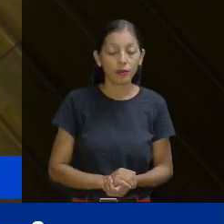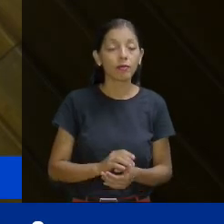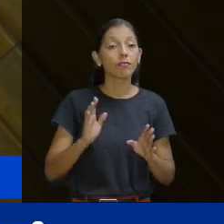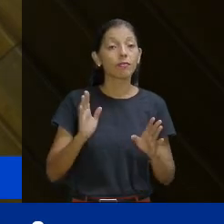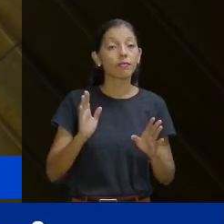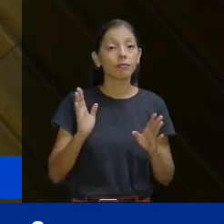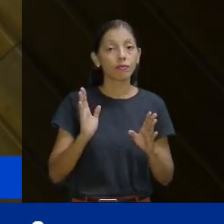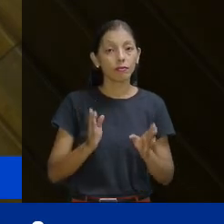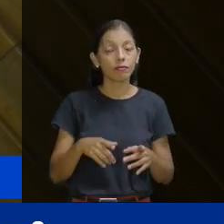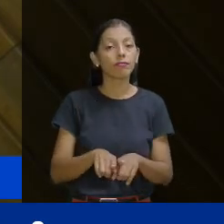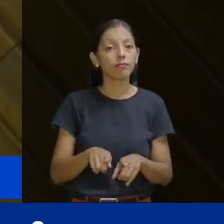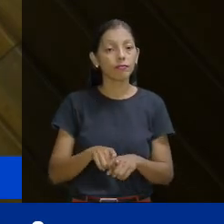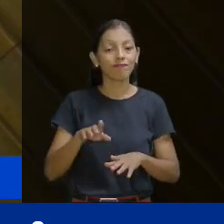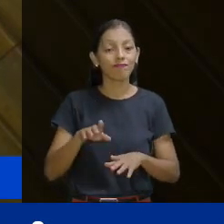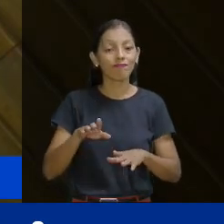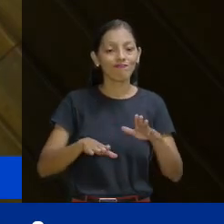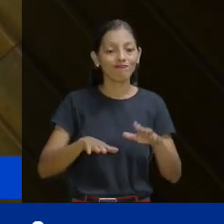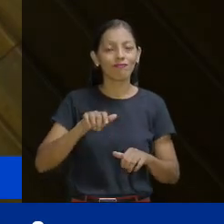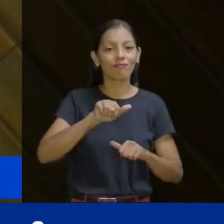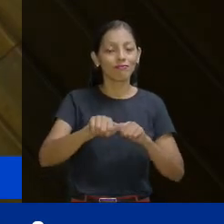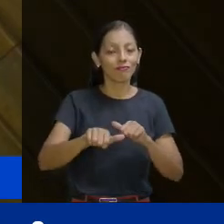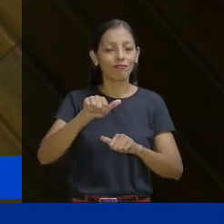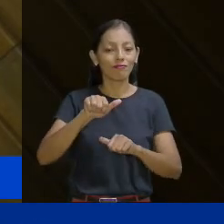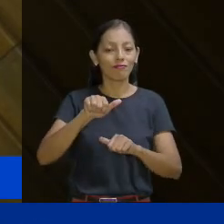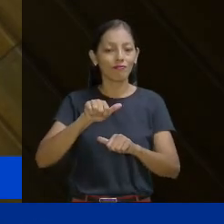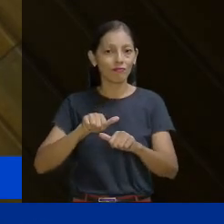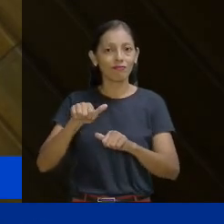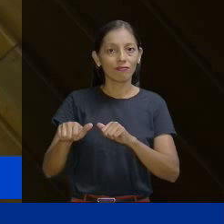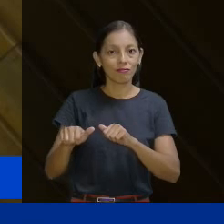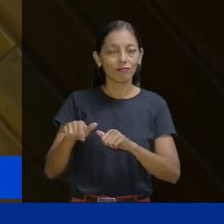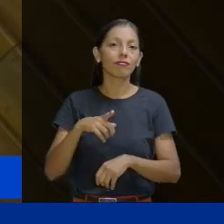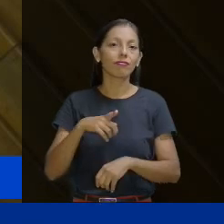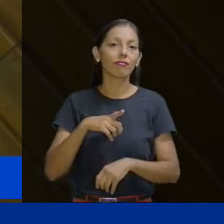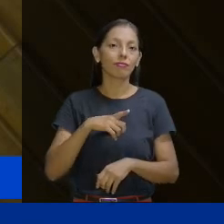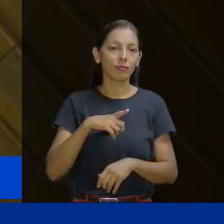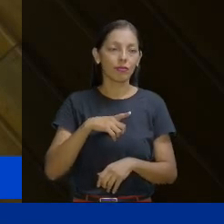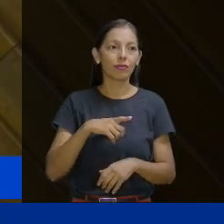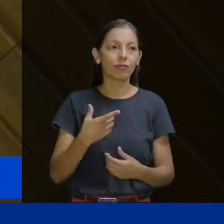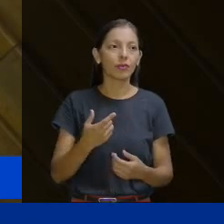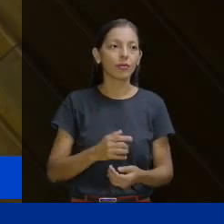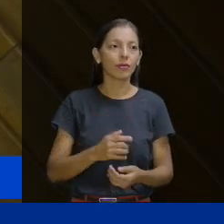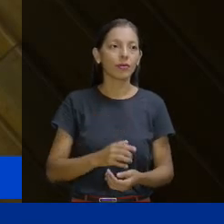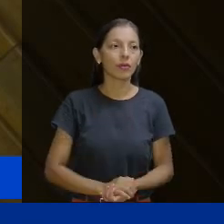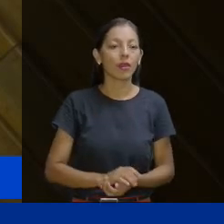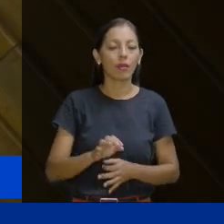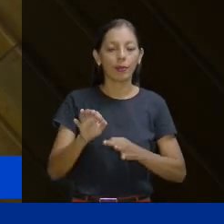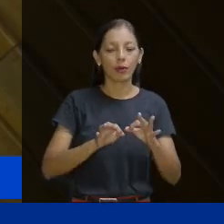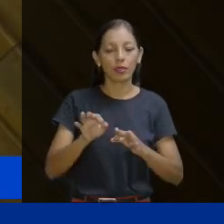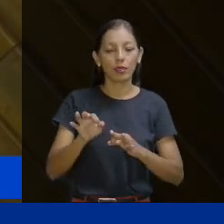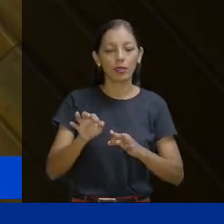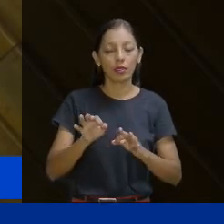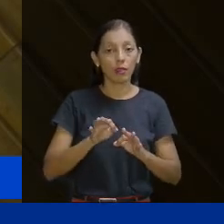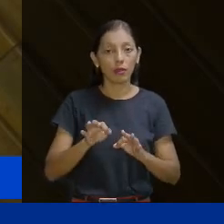a eleição por meio de uma emenda constitucional para que a gente tivesse tempo de se programar.